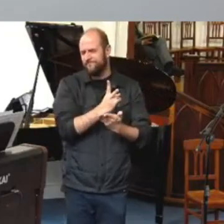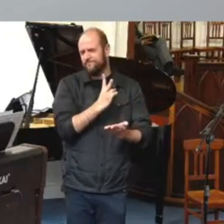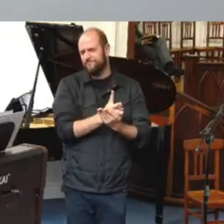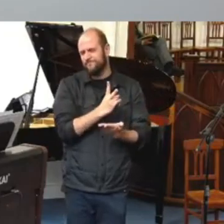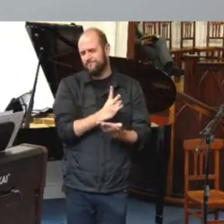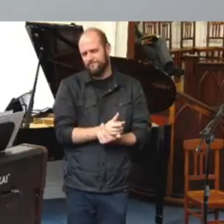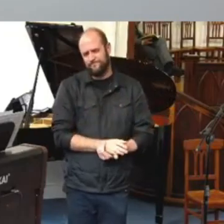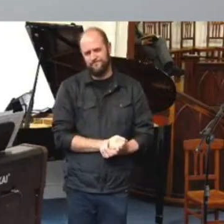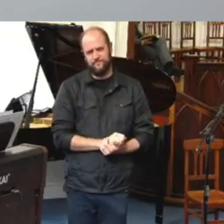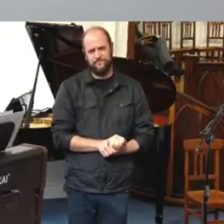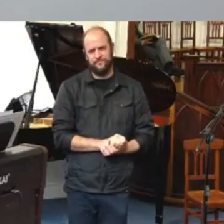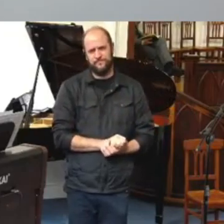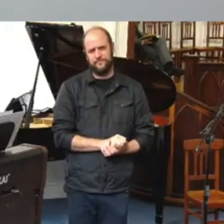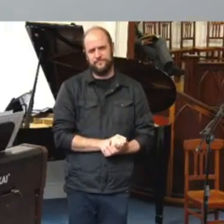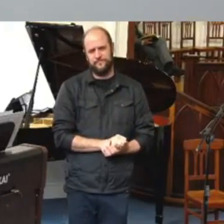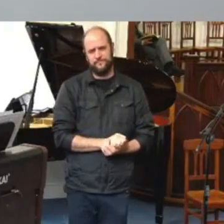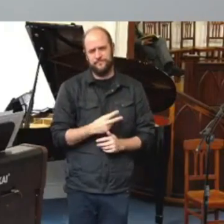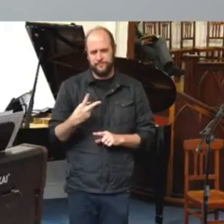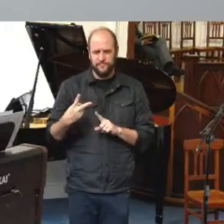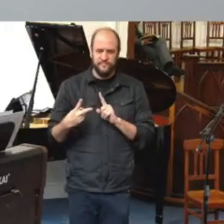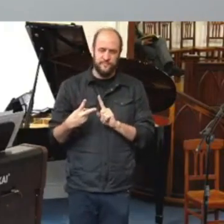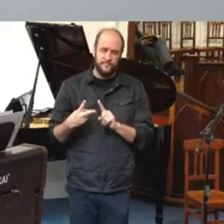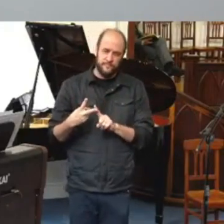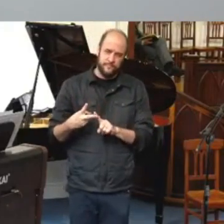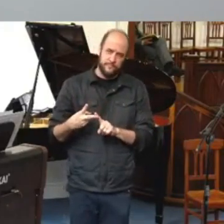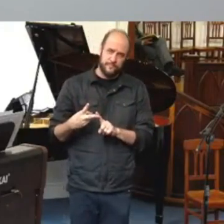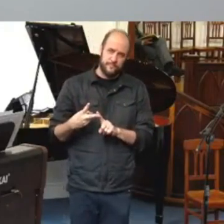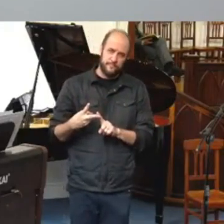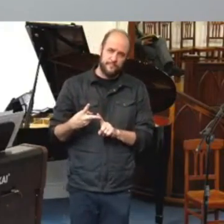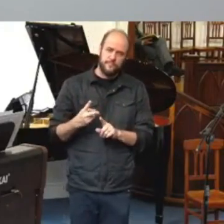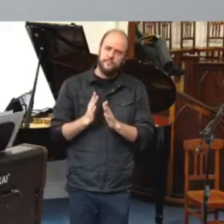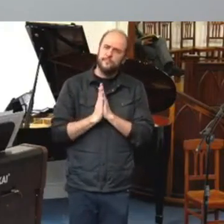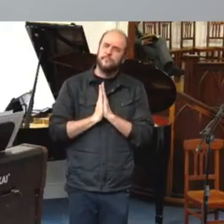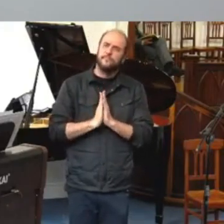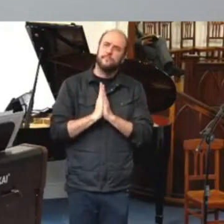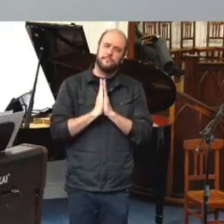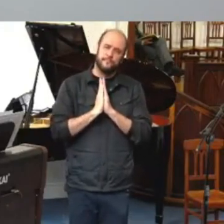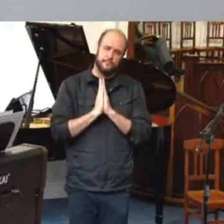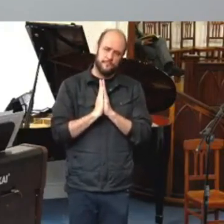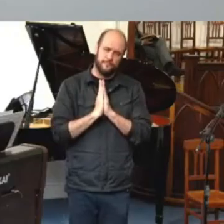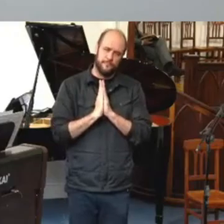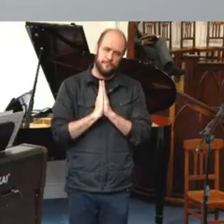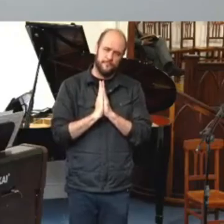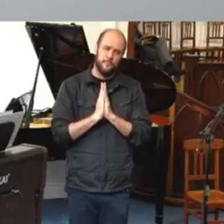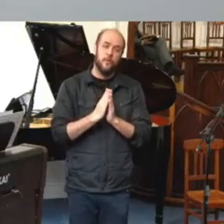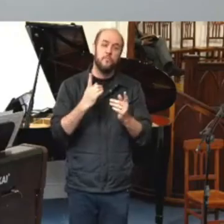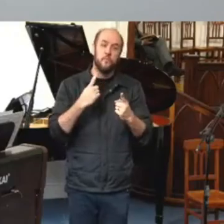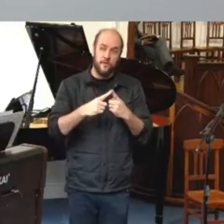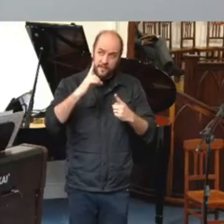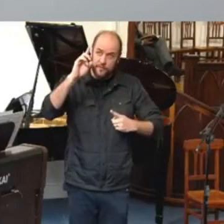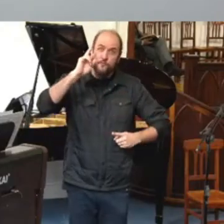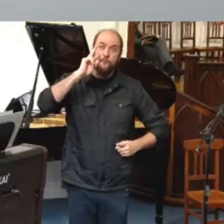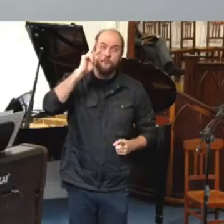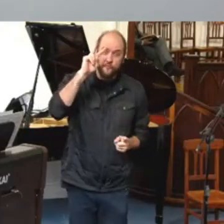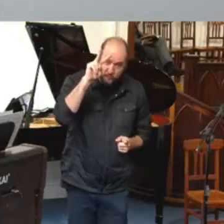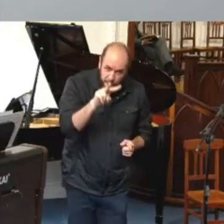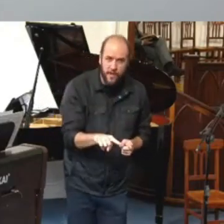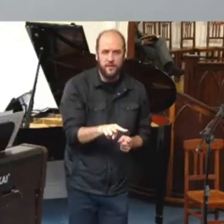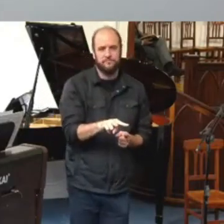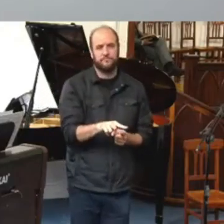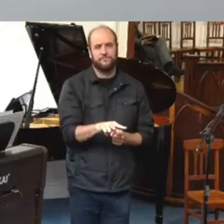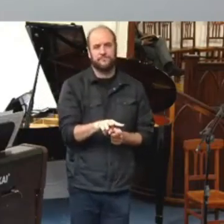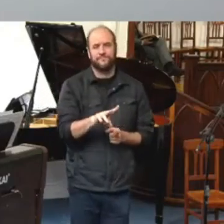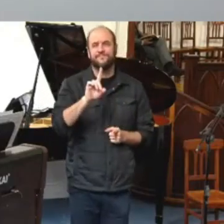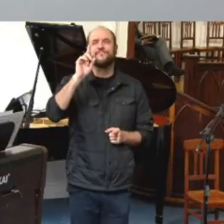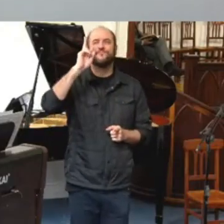Leia a Bíblia. E a segunda coisa, ore ao Senhor, porque Ele te escuta. Batei